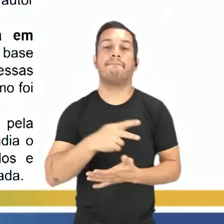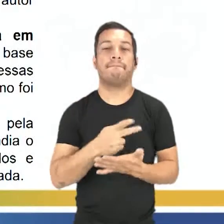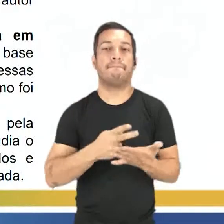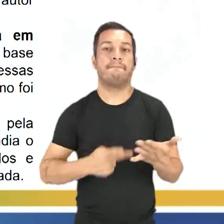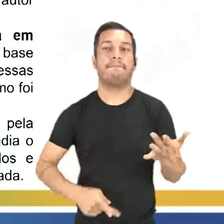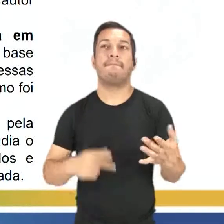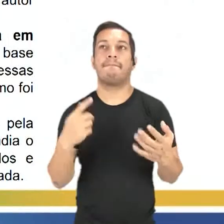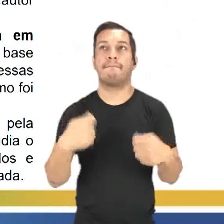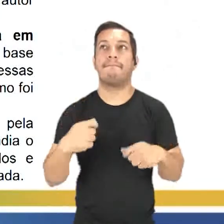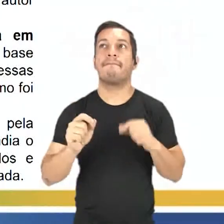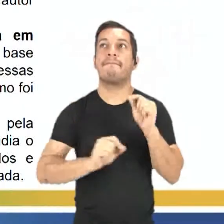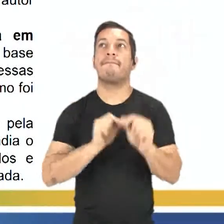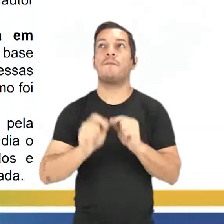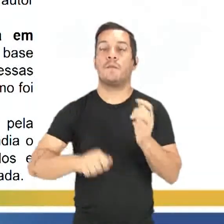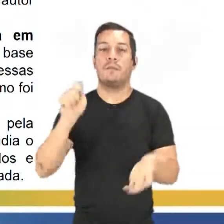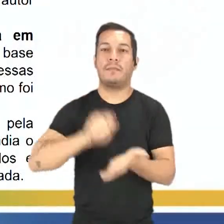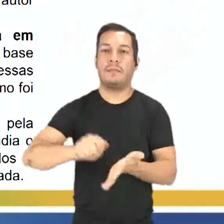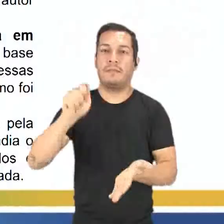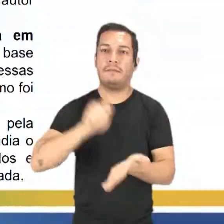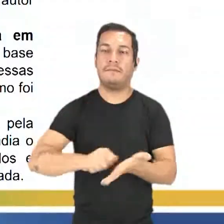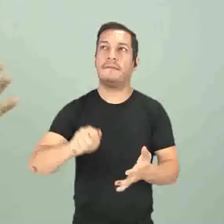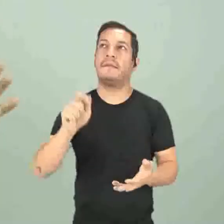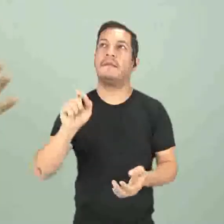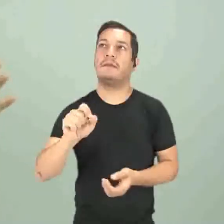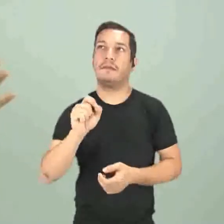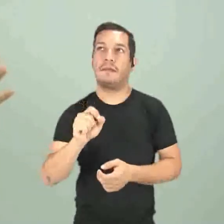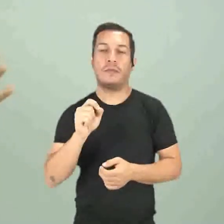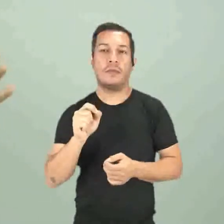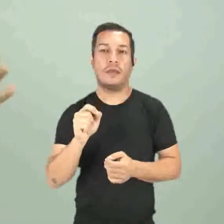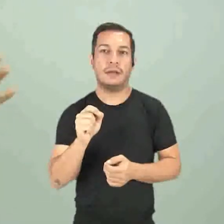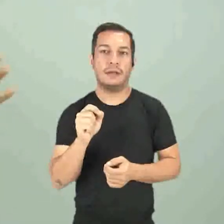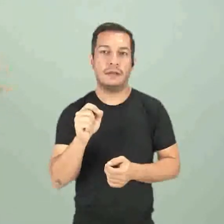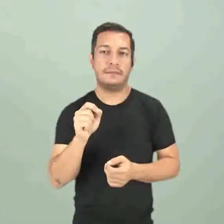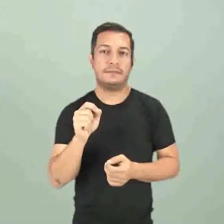ela deveria ser escrita totalmente